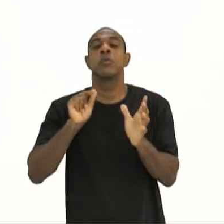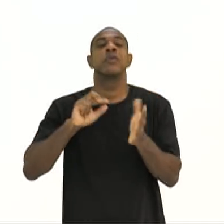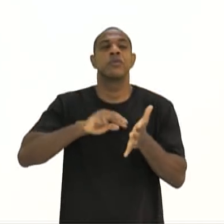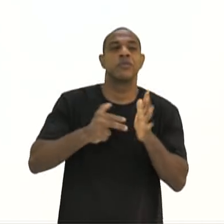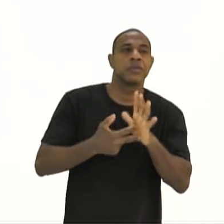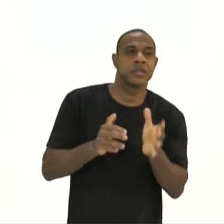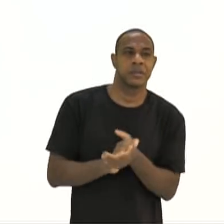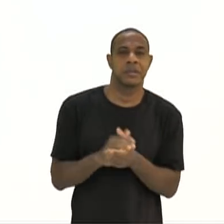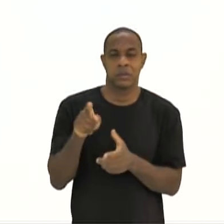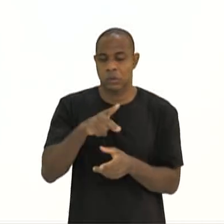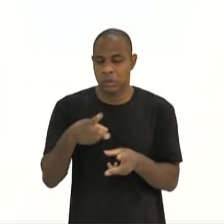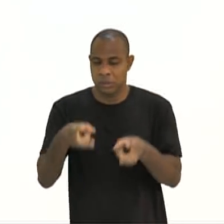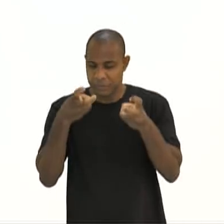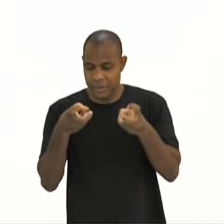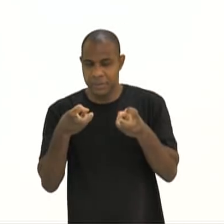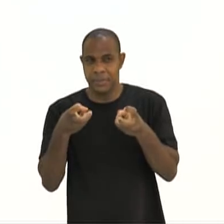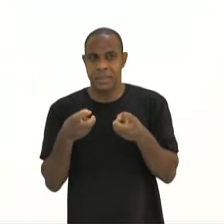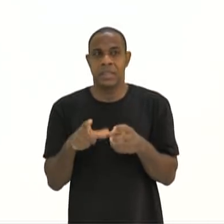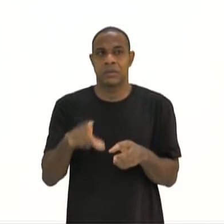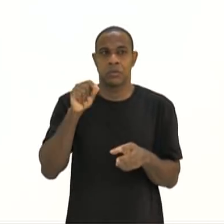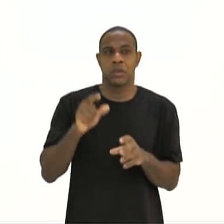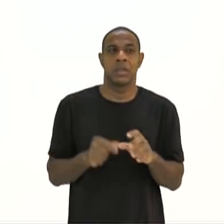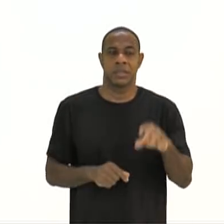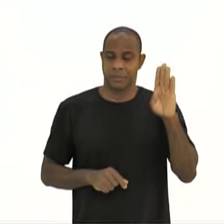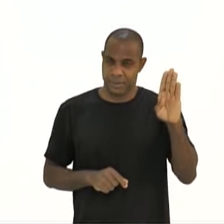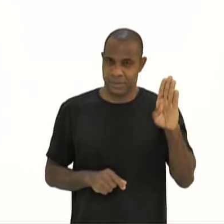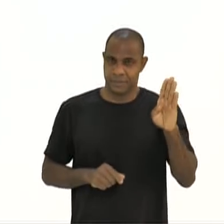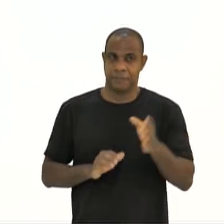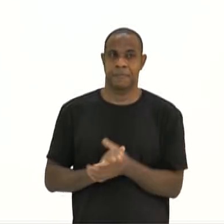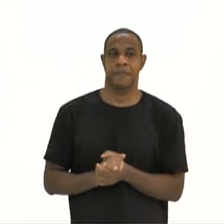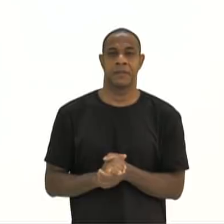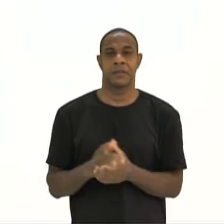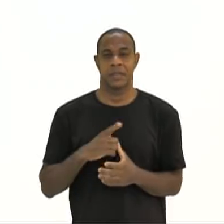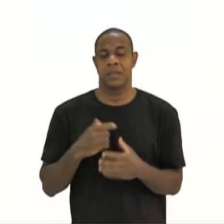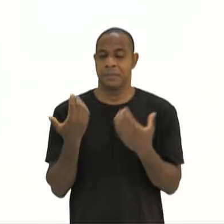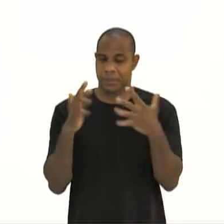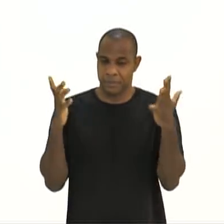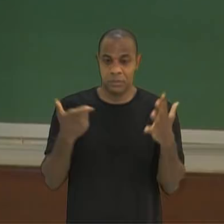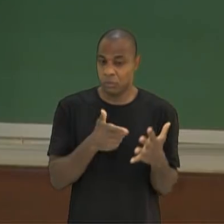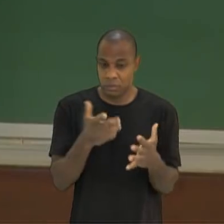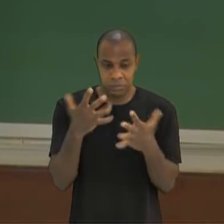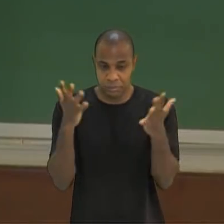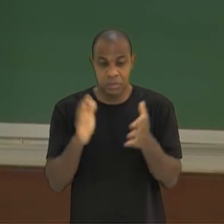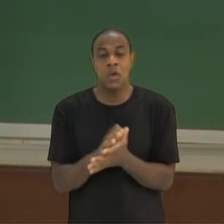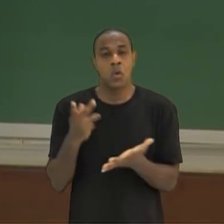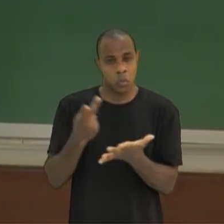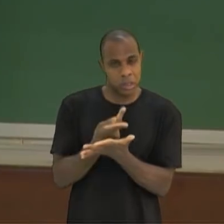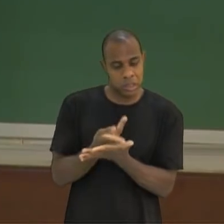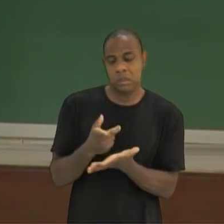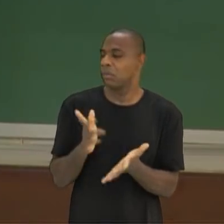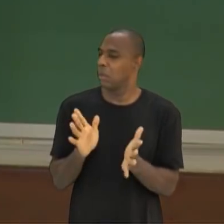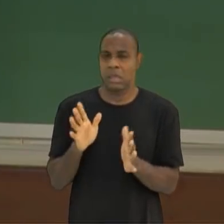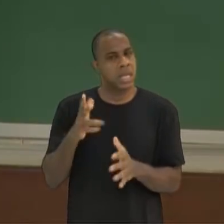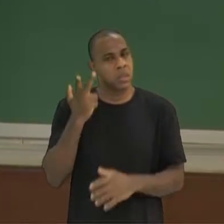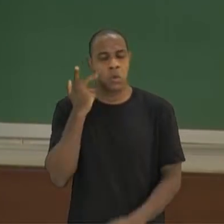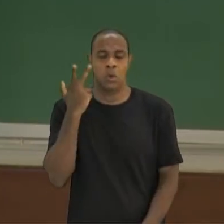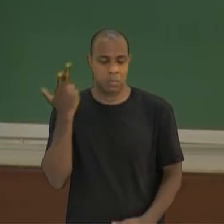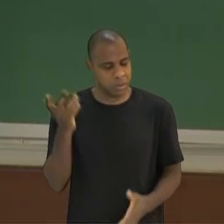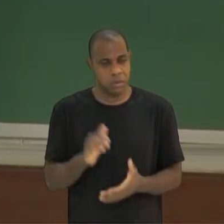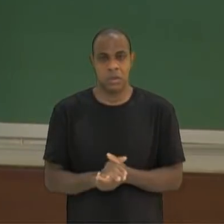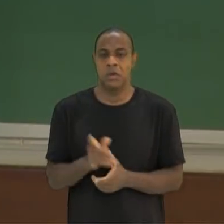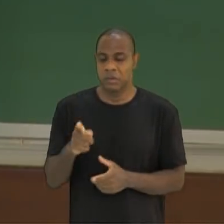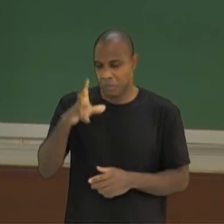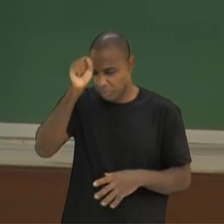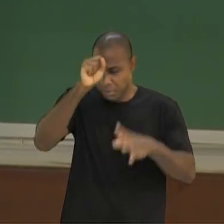quem conseguiu captar, assinalou aí a letra B. Quem não conseguiu, está de parabéns do mesmo jeito, porque o erro faz parte do processo de aquisição